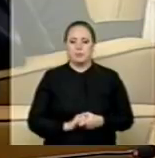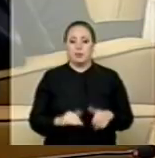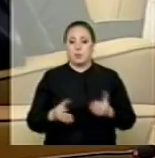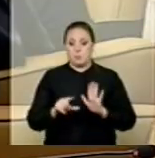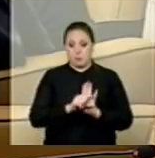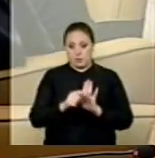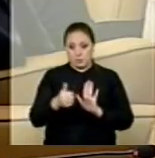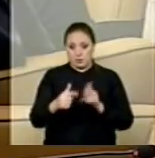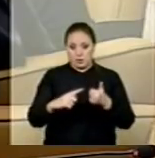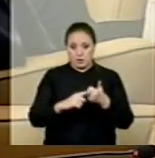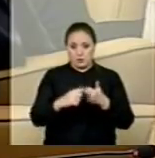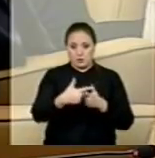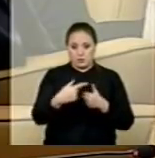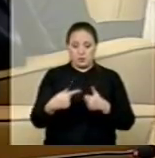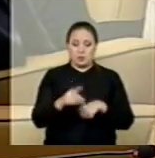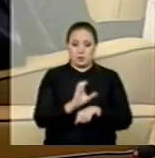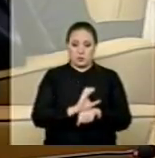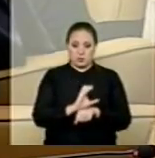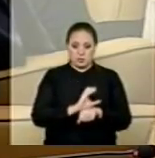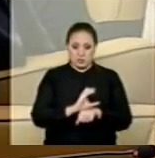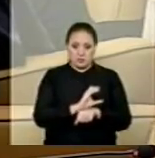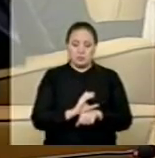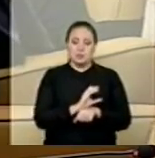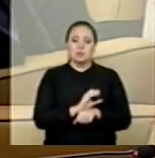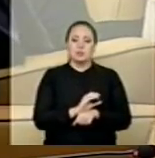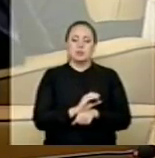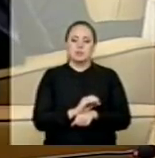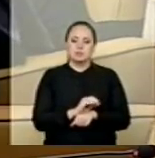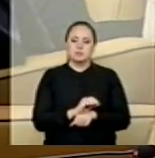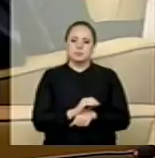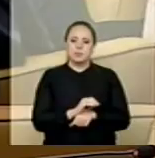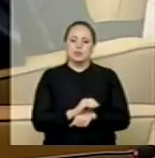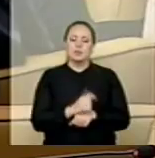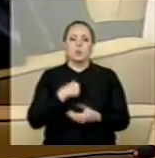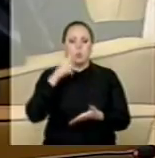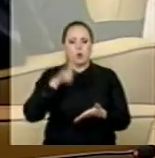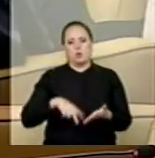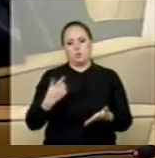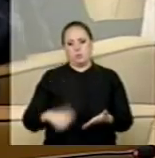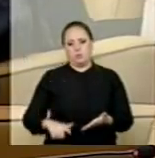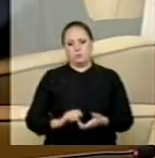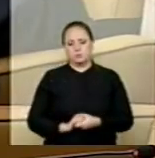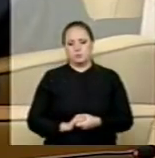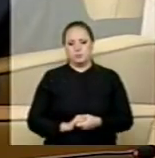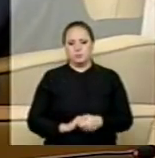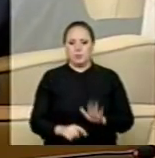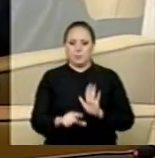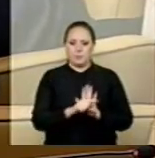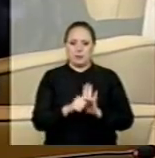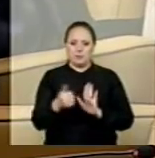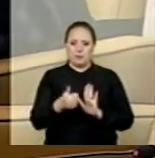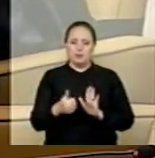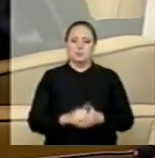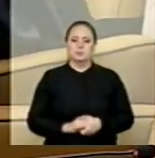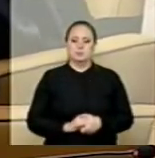do artigo 27 da Constituição Federal, que volto a proceder à leitura. Parágrafo 1º,